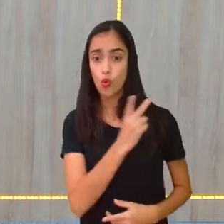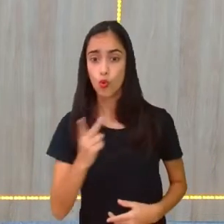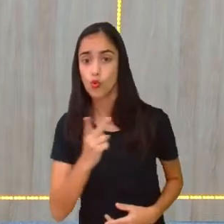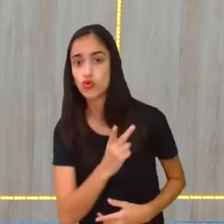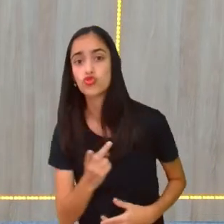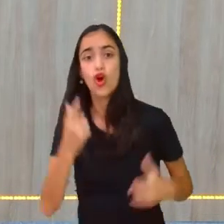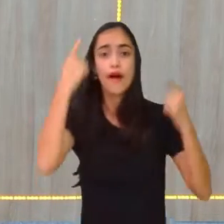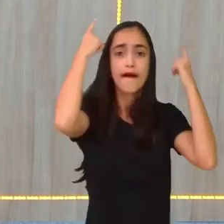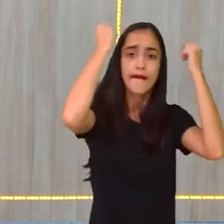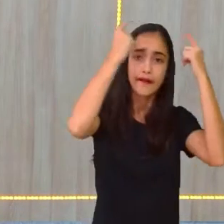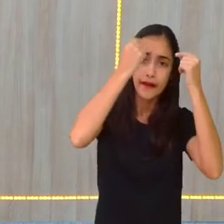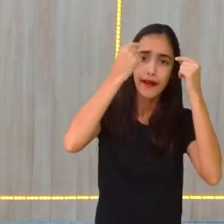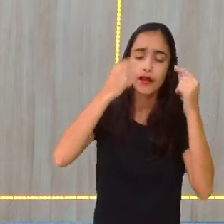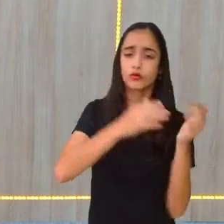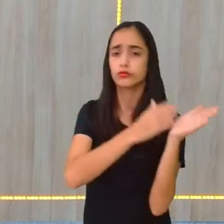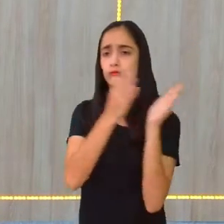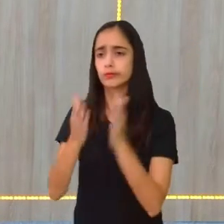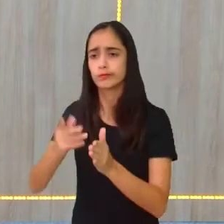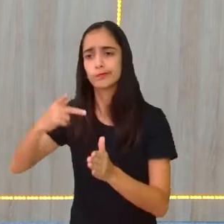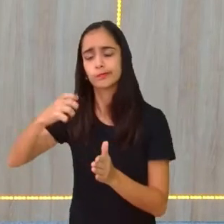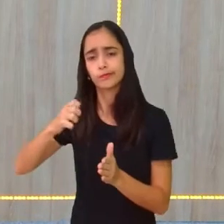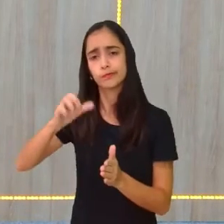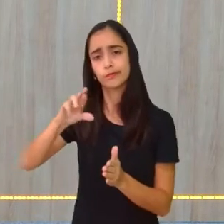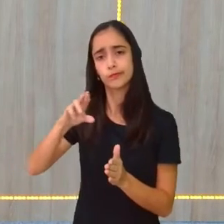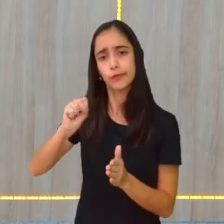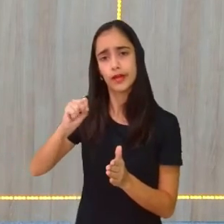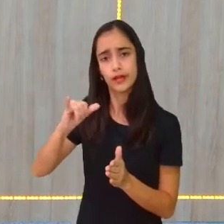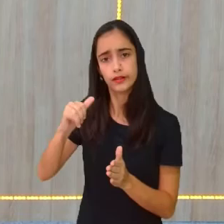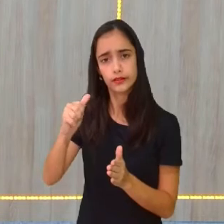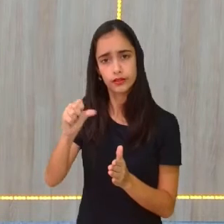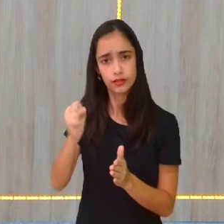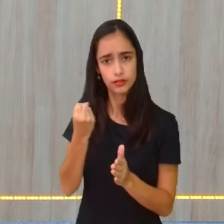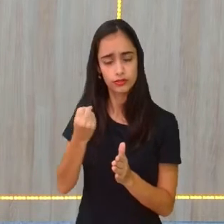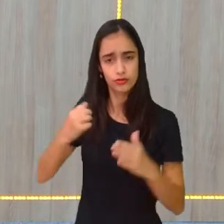Leônidas de Esparta, né? Então,